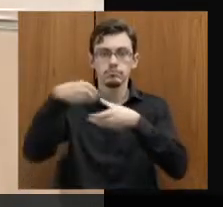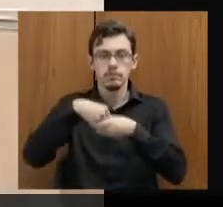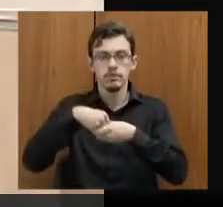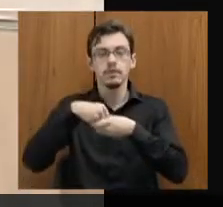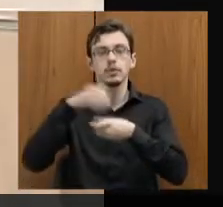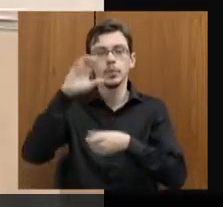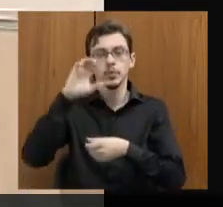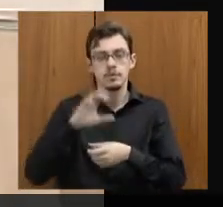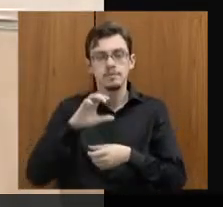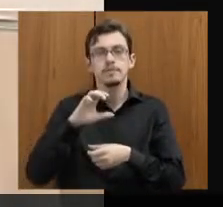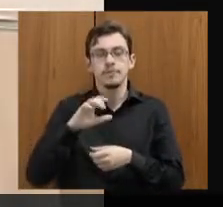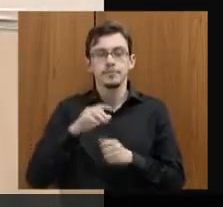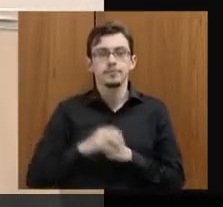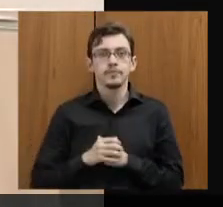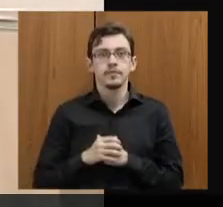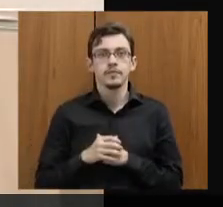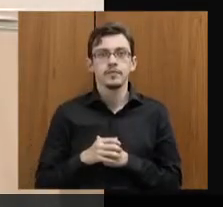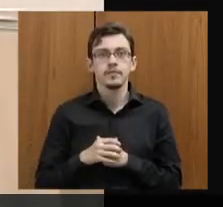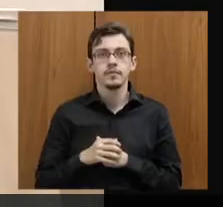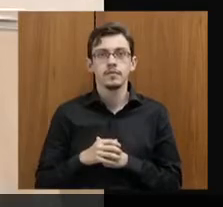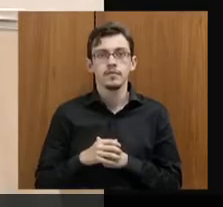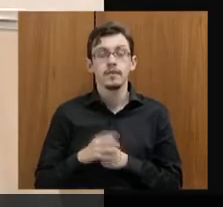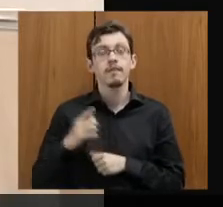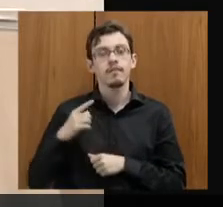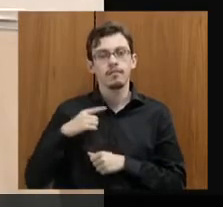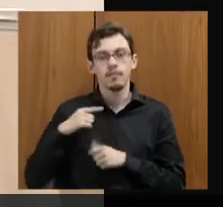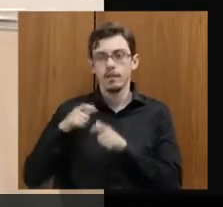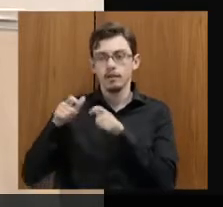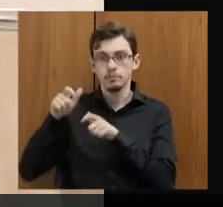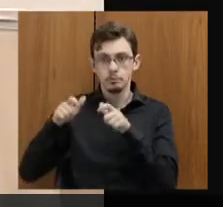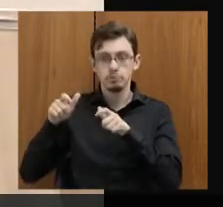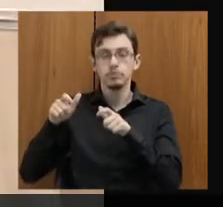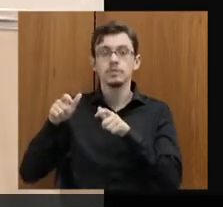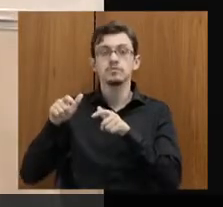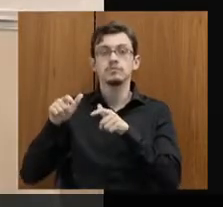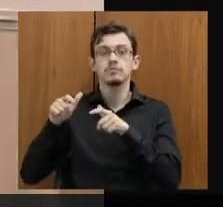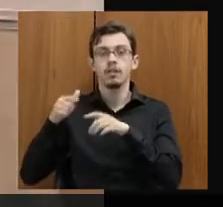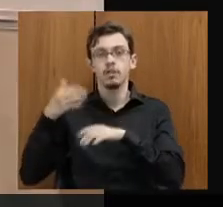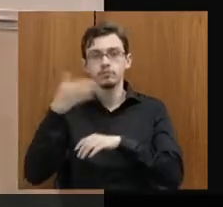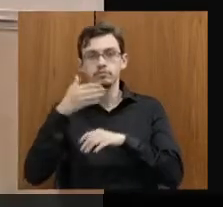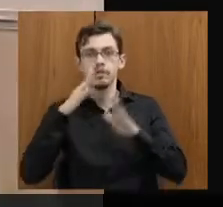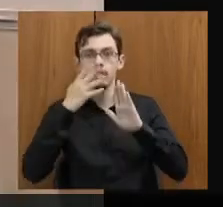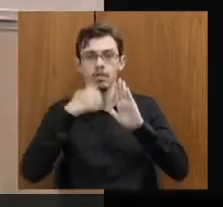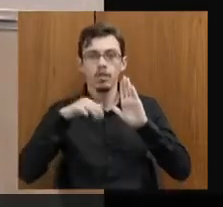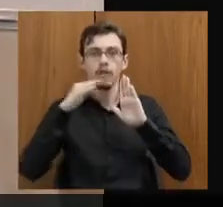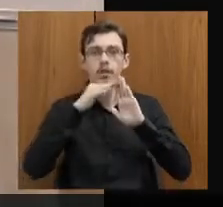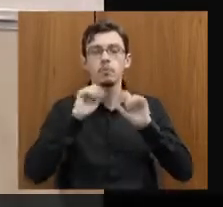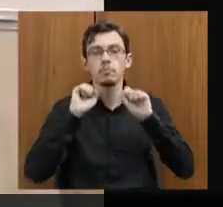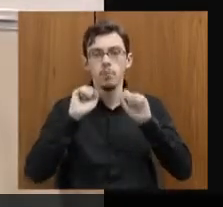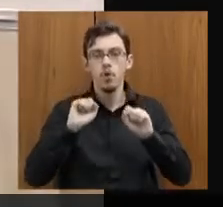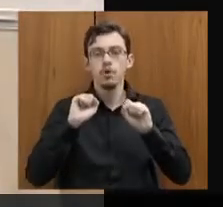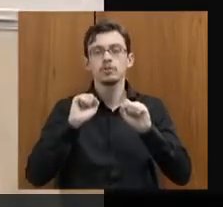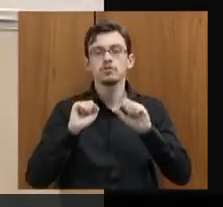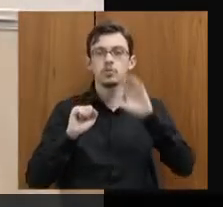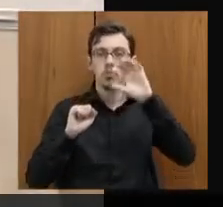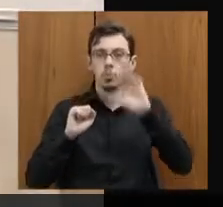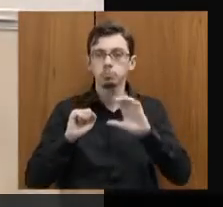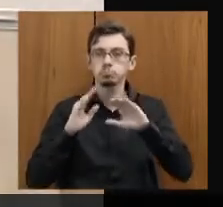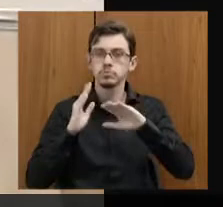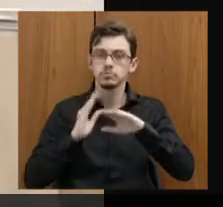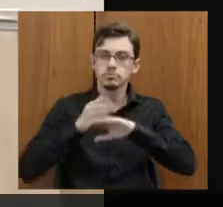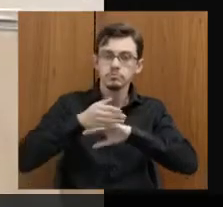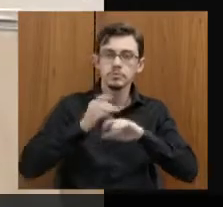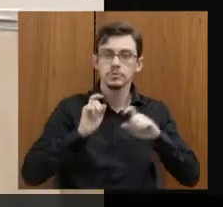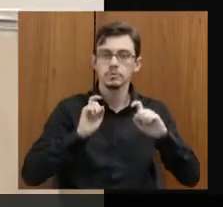existe acento né para a os povos de terreiro e são duas dois colegiados